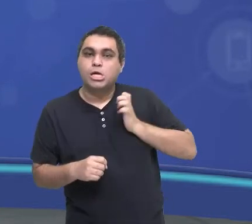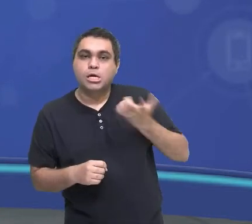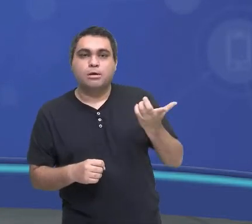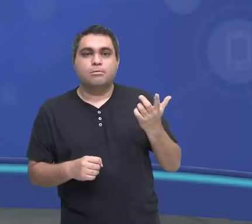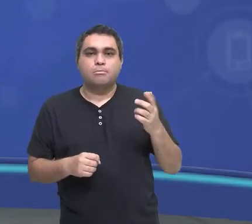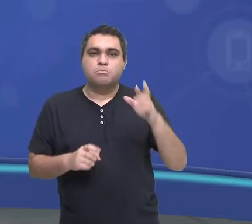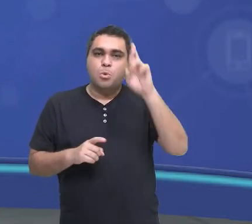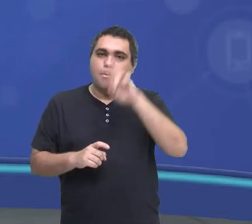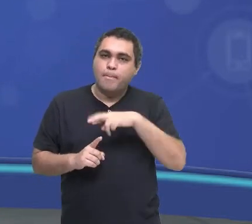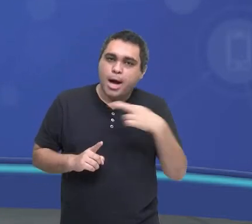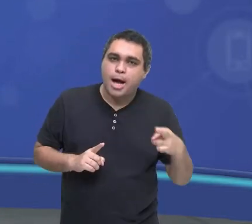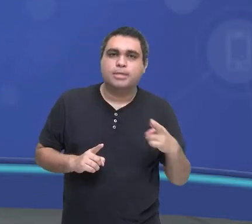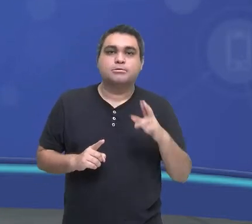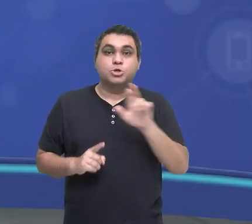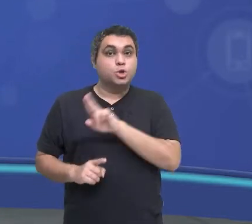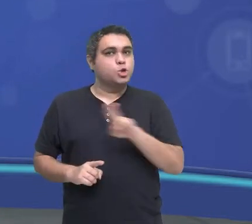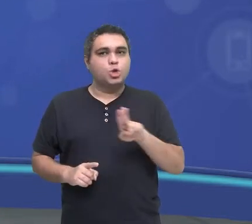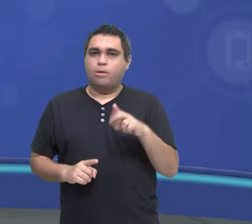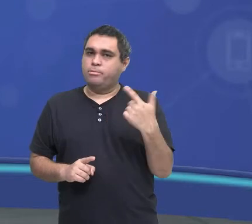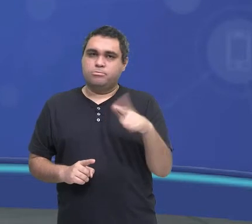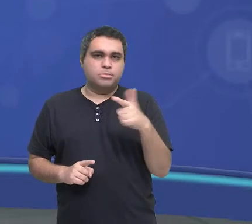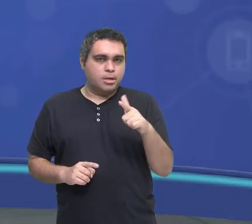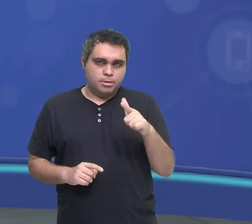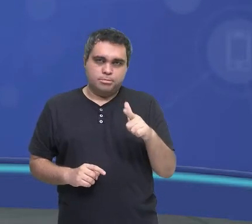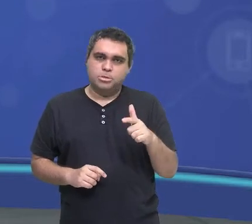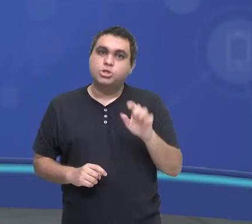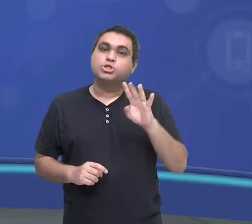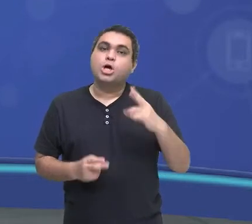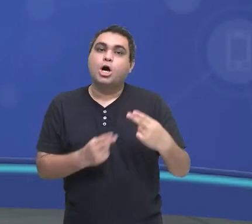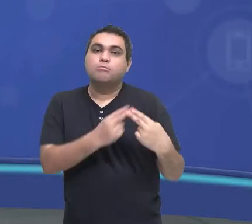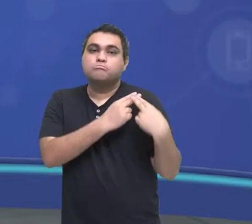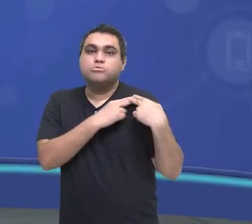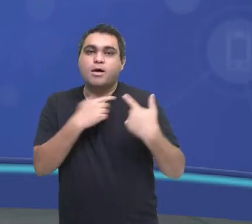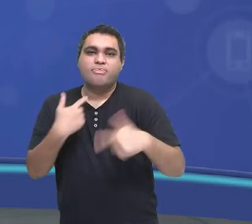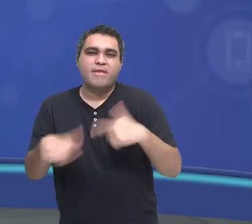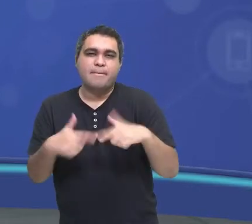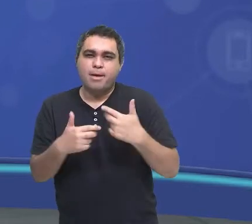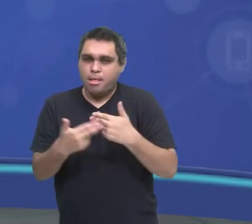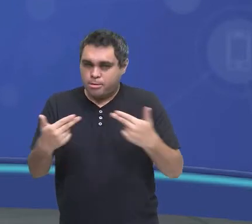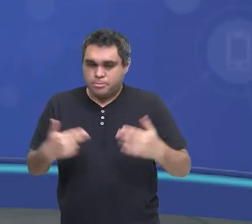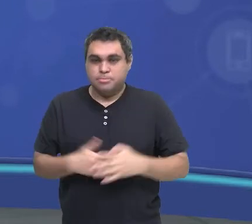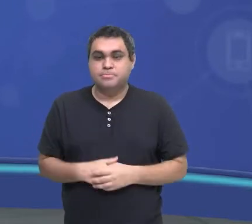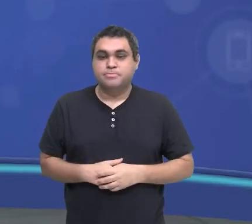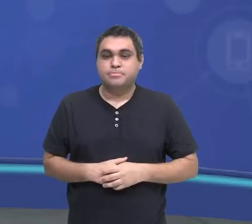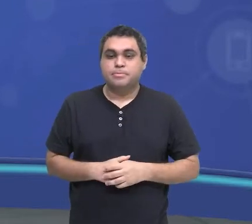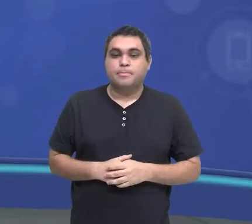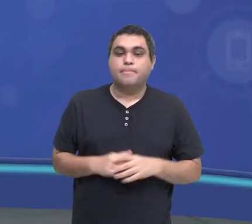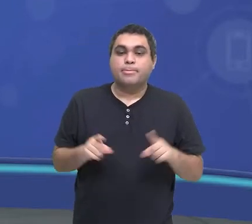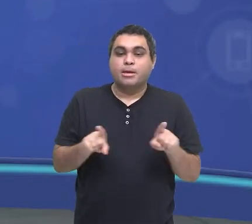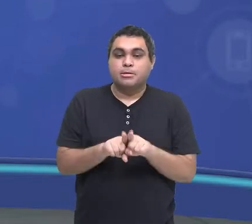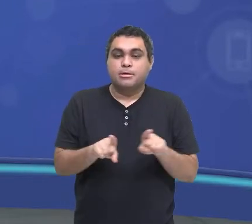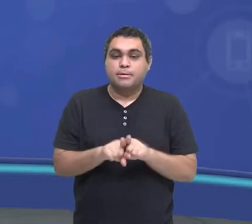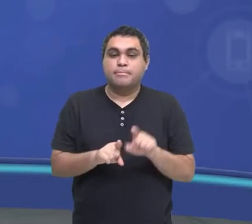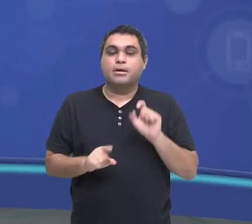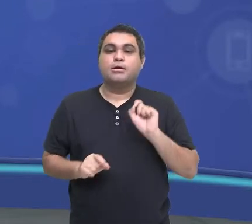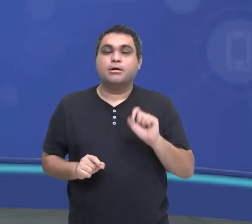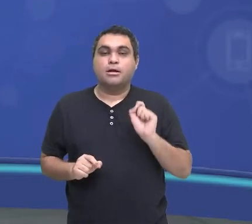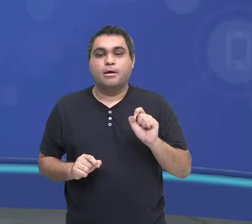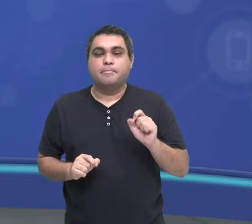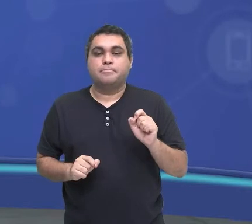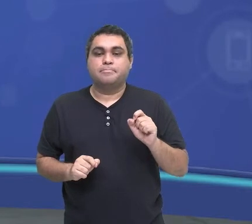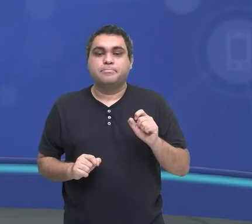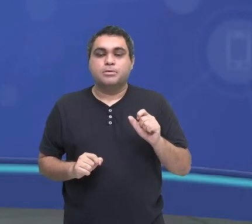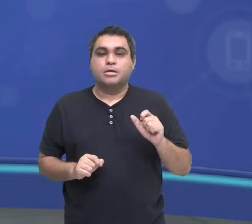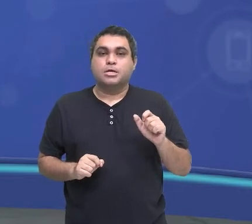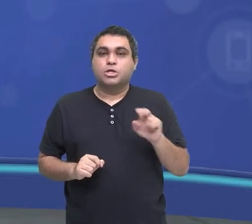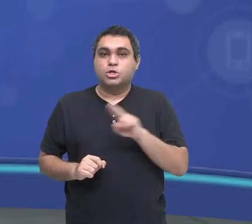essas características. É uma das características do teatro vicentino. Os tipos não eram identificados por nomes. Quase sempre são designados